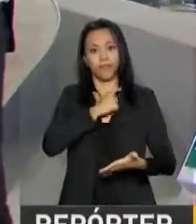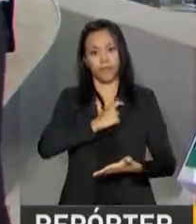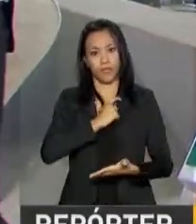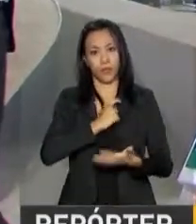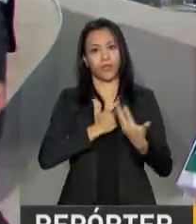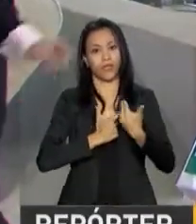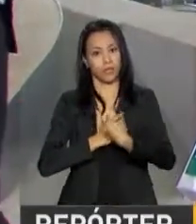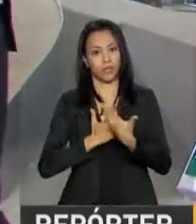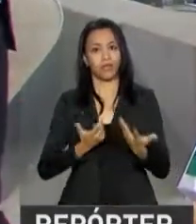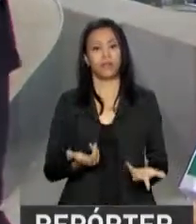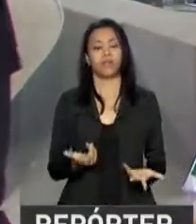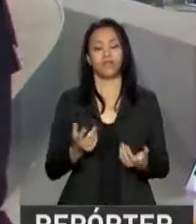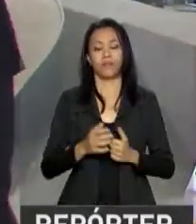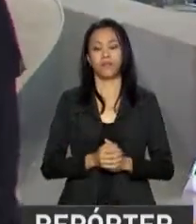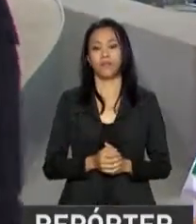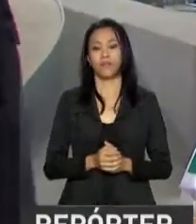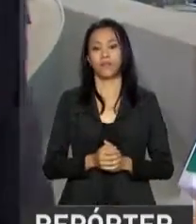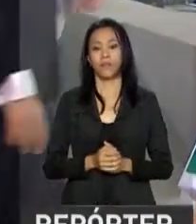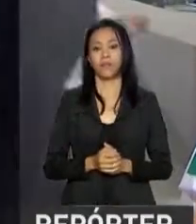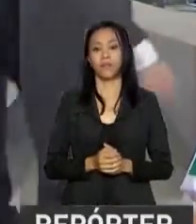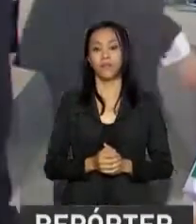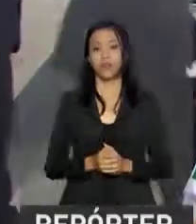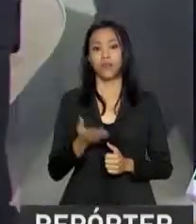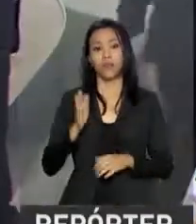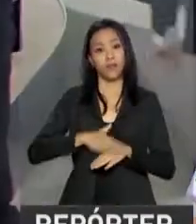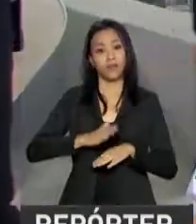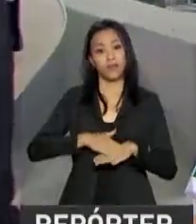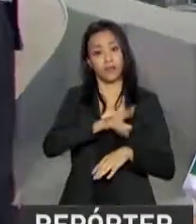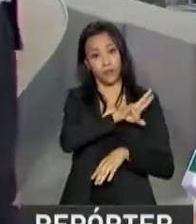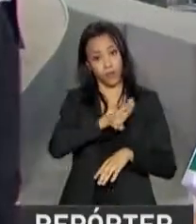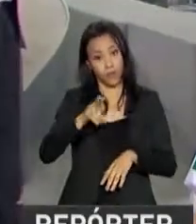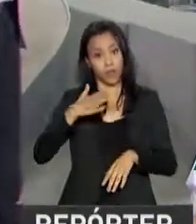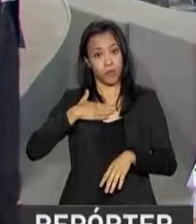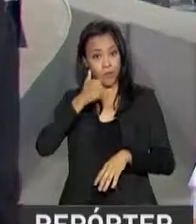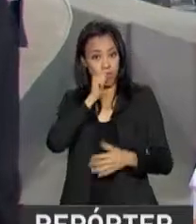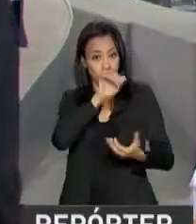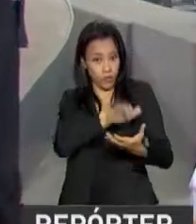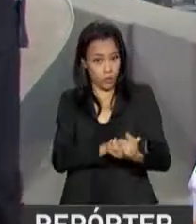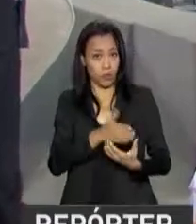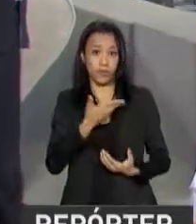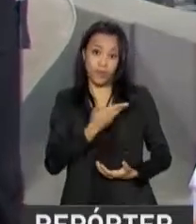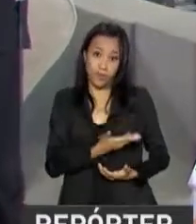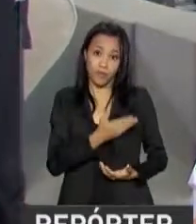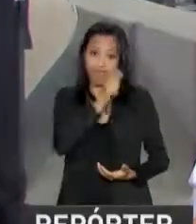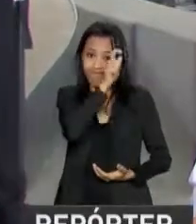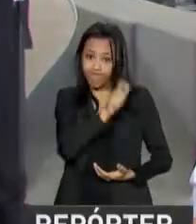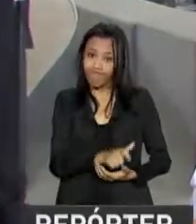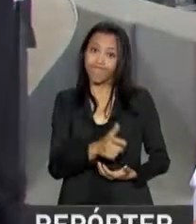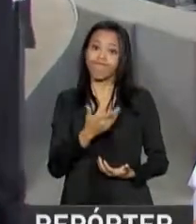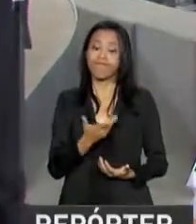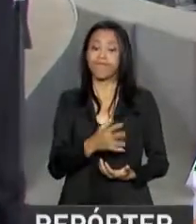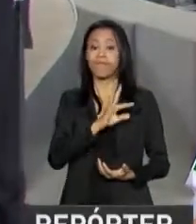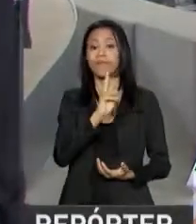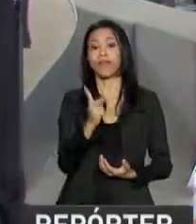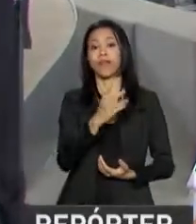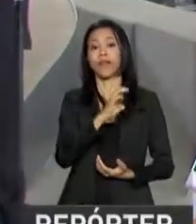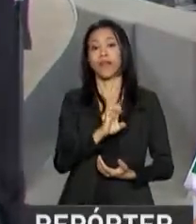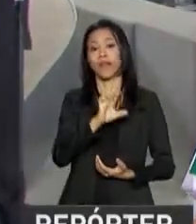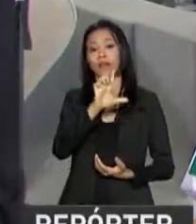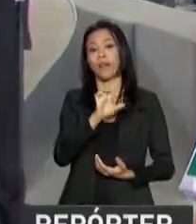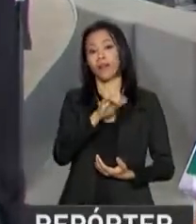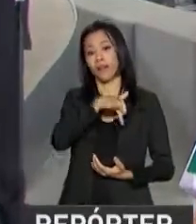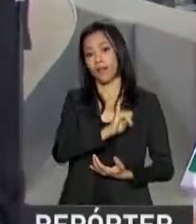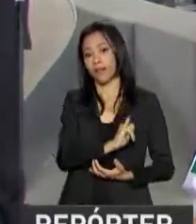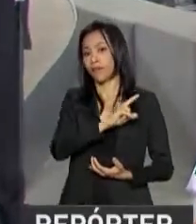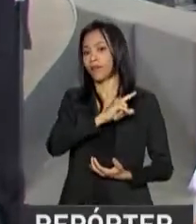condecoração esse mérito né em nome da minha esposa ela é que tem ali num